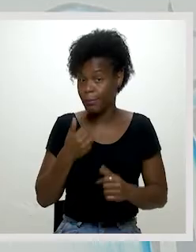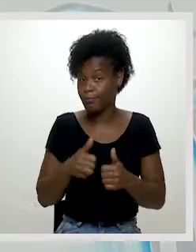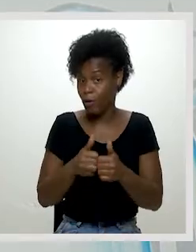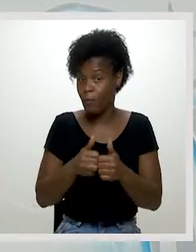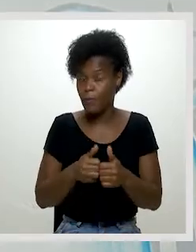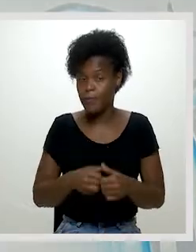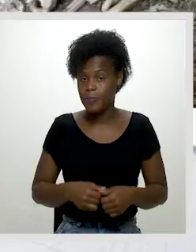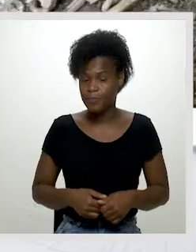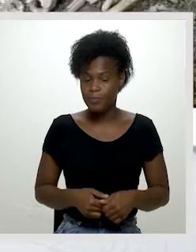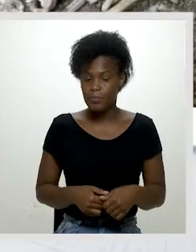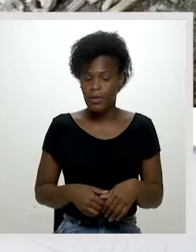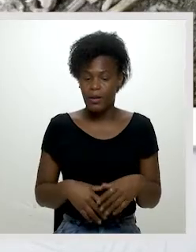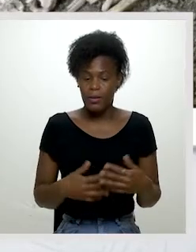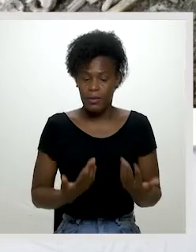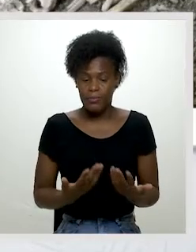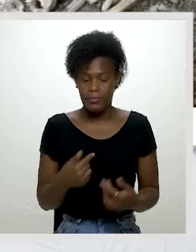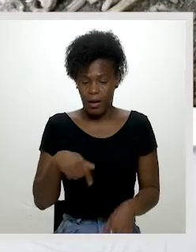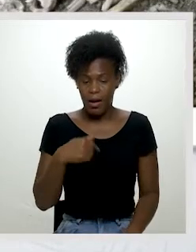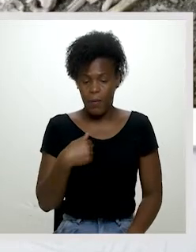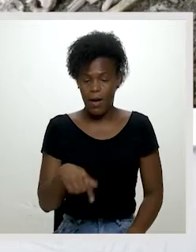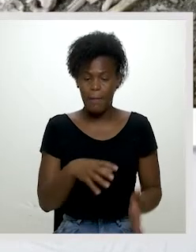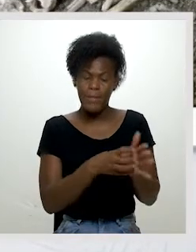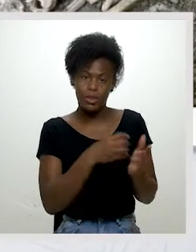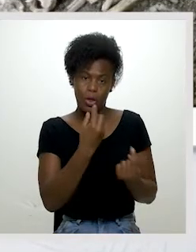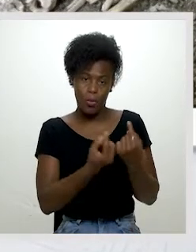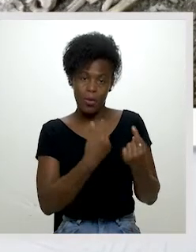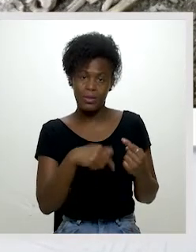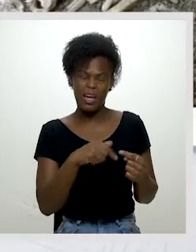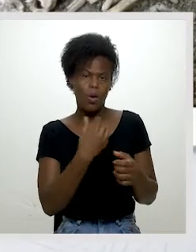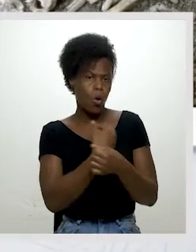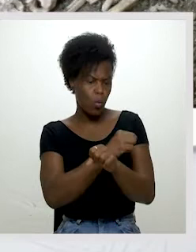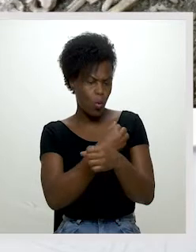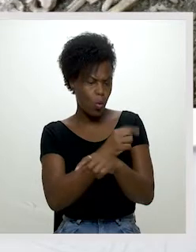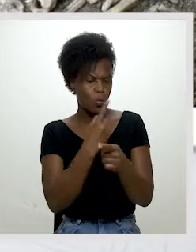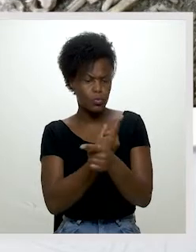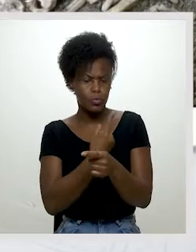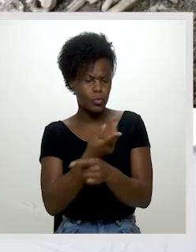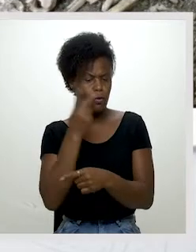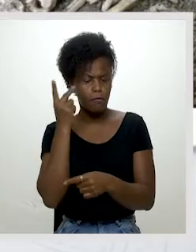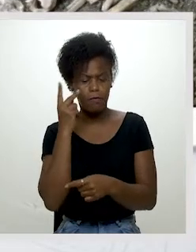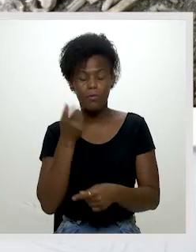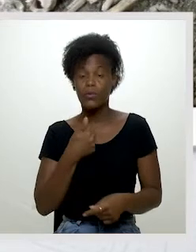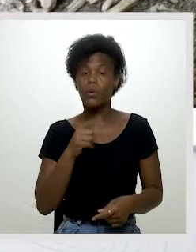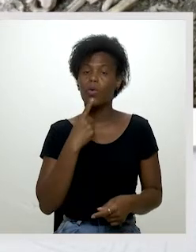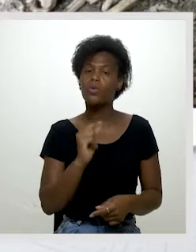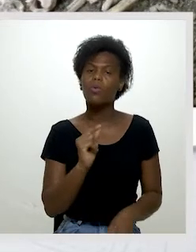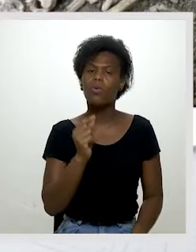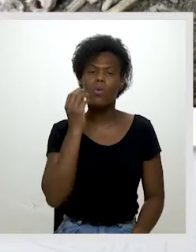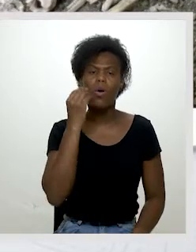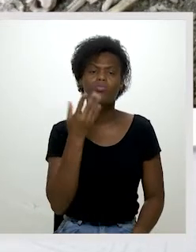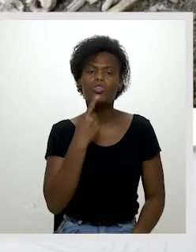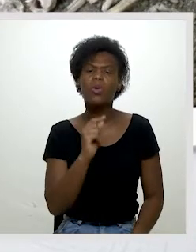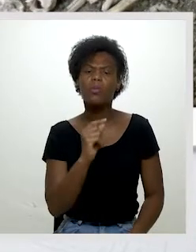acompanhar. Eu trouxe algumas imagens de restos de seres vivos, que chamamos de... Como é que